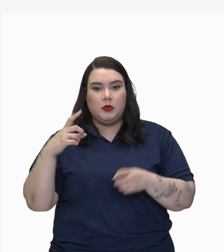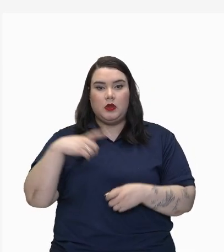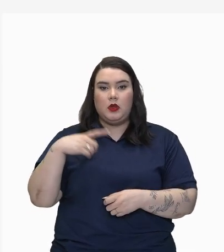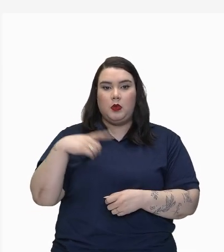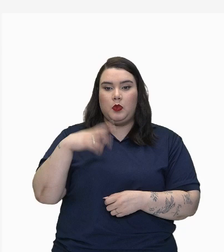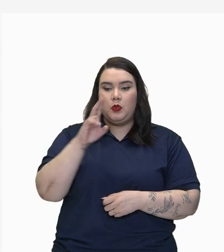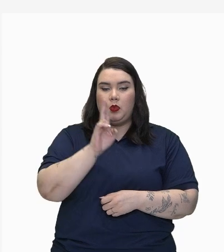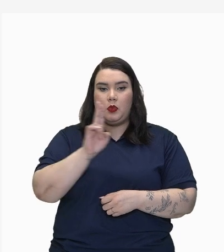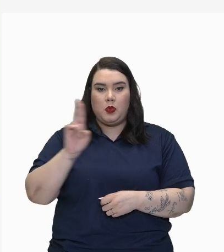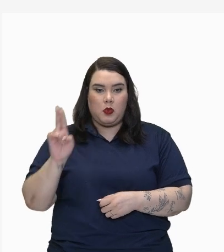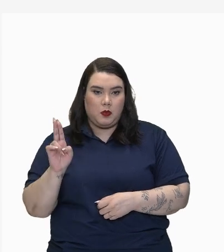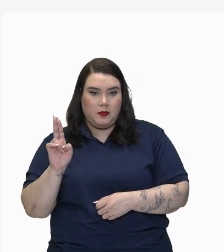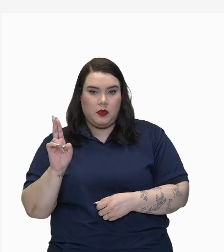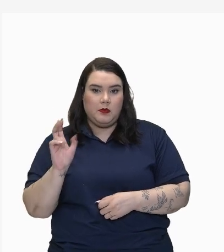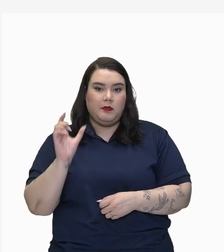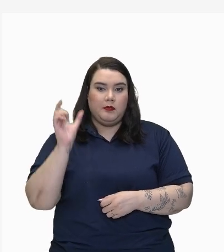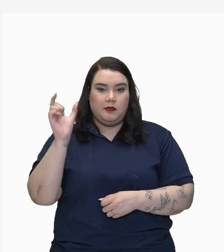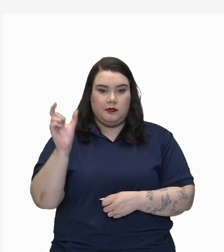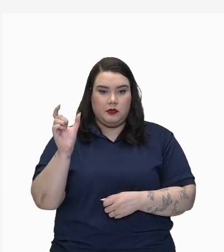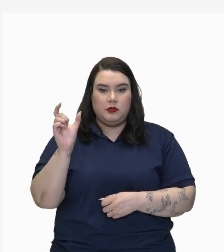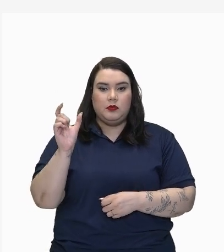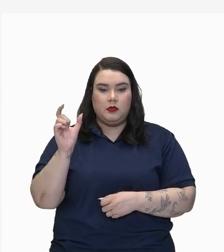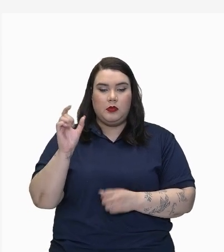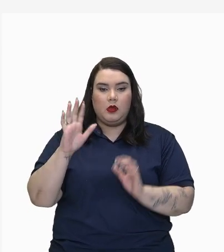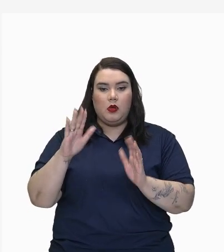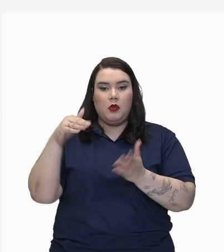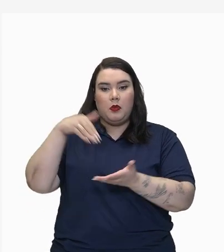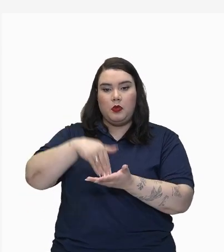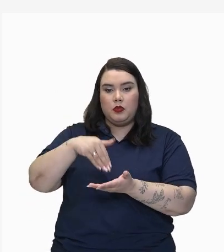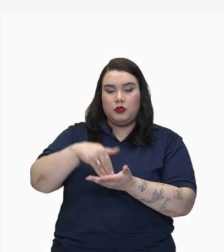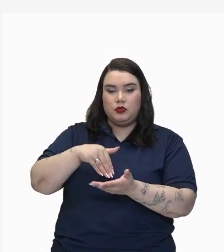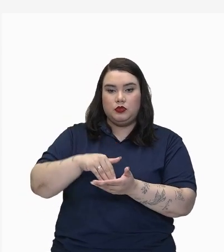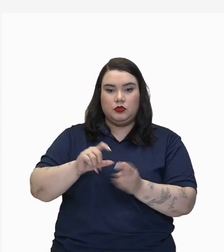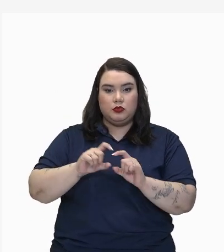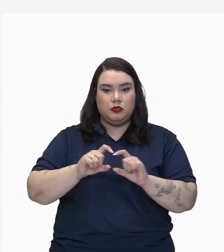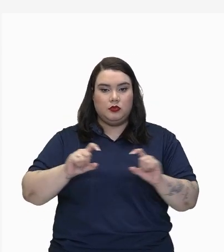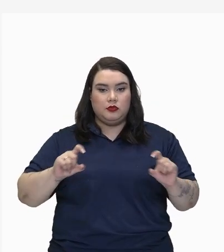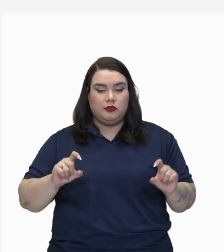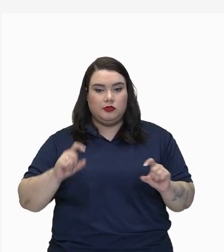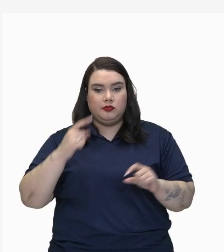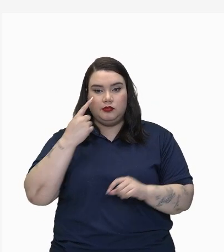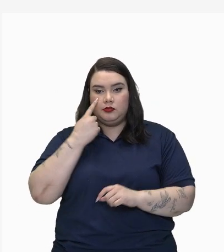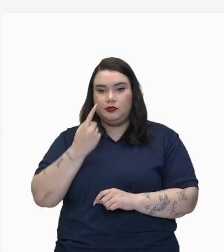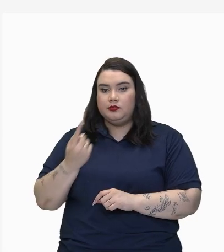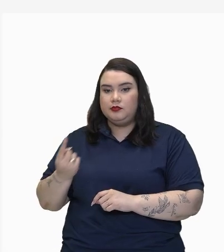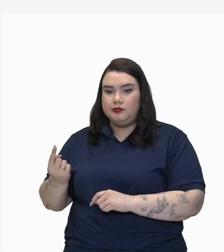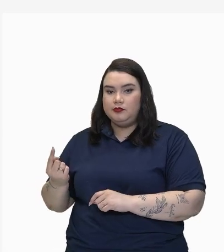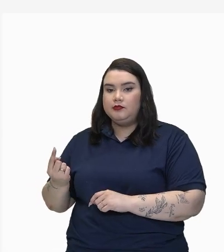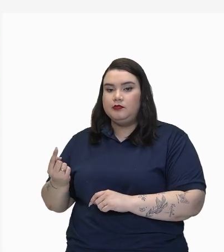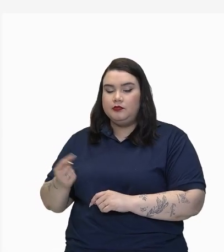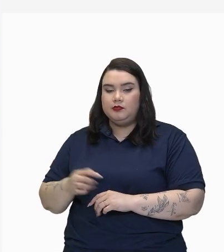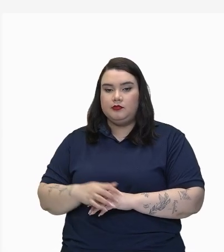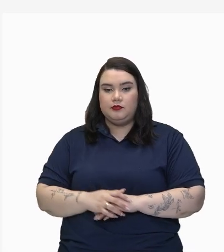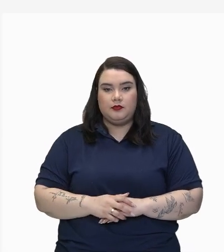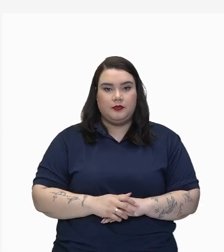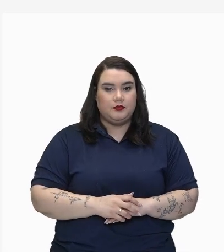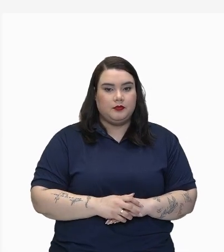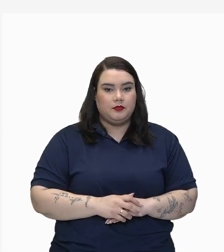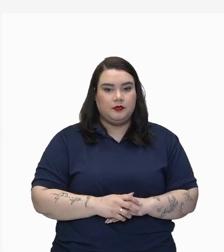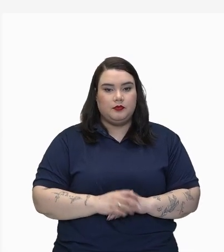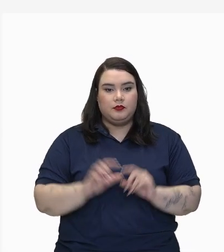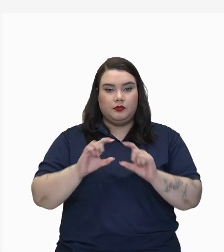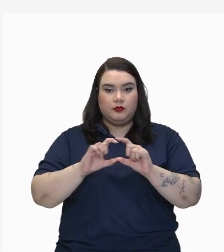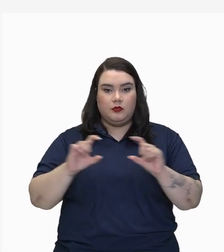da espécie, que está lá embaixo na minha tabela, né? Se vocês observarem a última linha da espécie, está